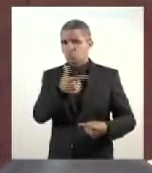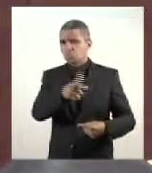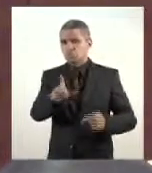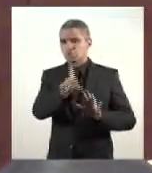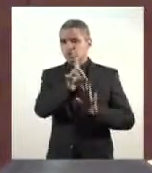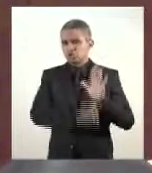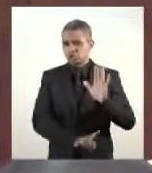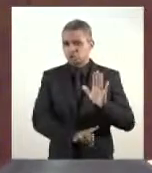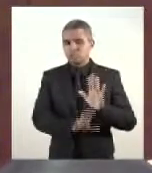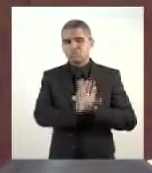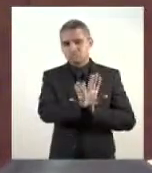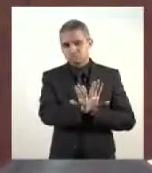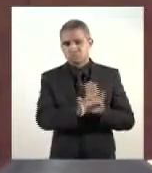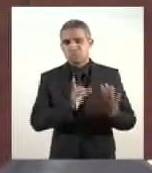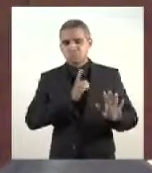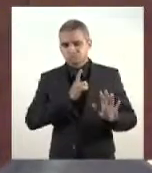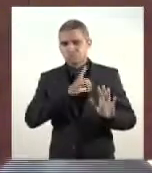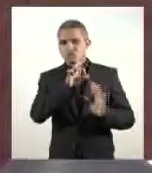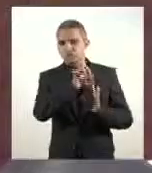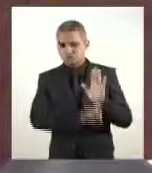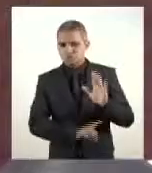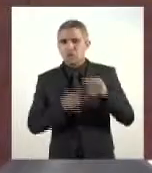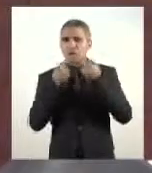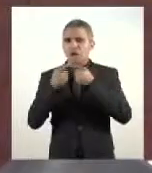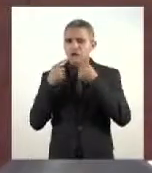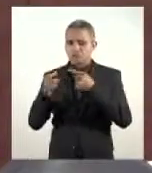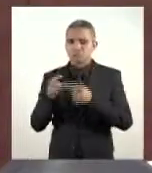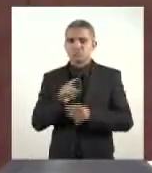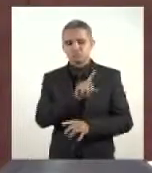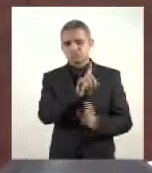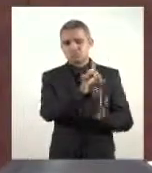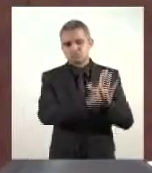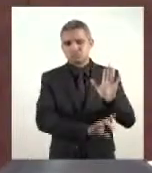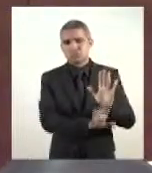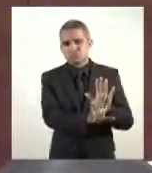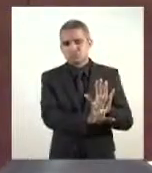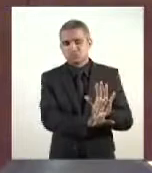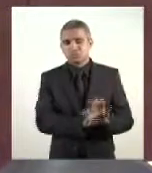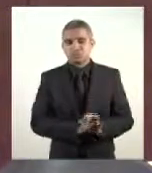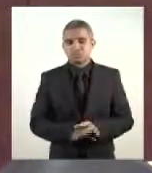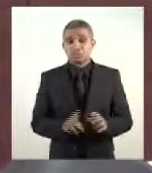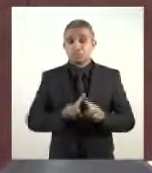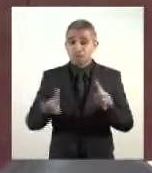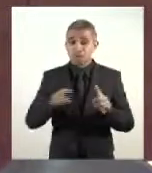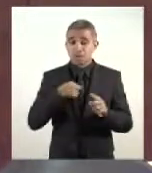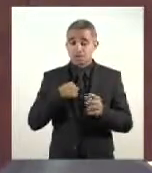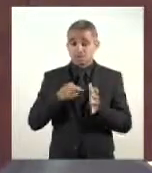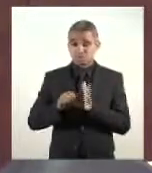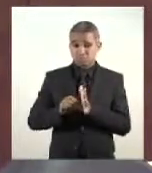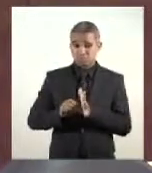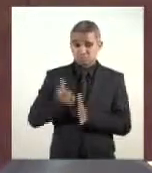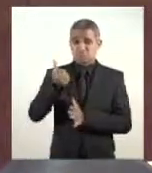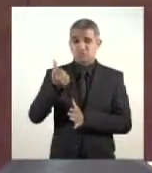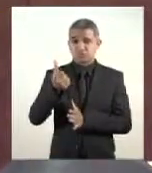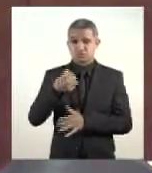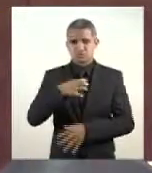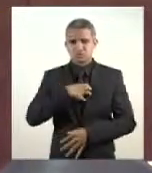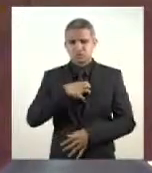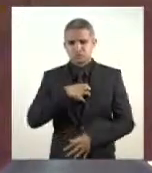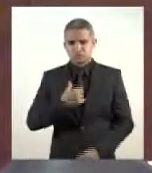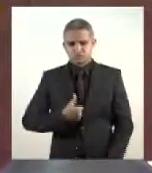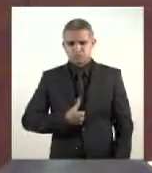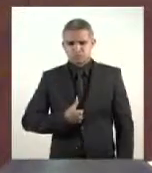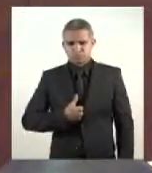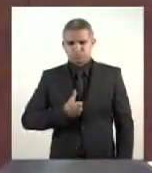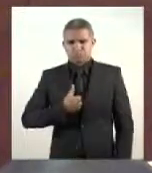minorias, o direito de reclamar, mas pela primeira vez eu me sinto orgulhoso de